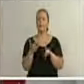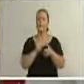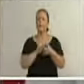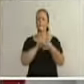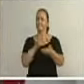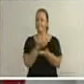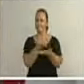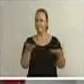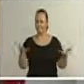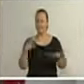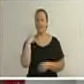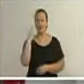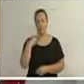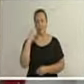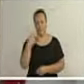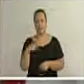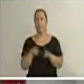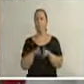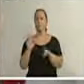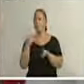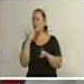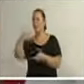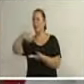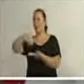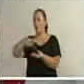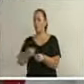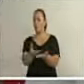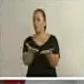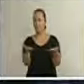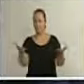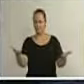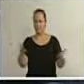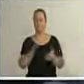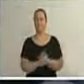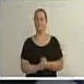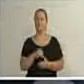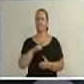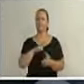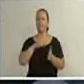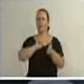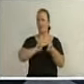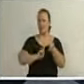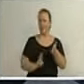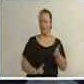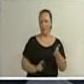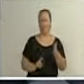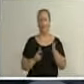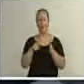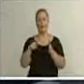senhores vereadores, aliás, pedi para fazer cópia para todos, o relatório, vereador Marco Antônio, do